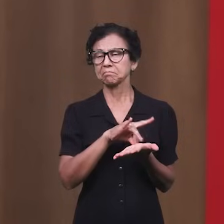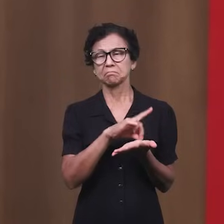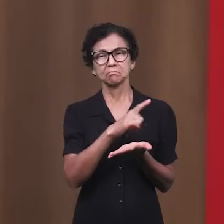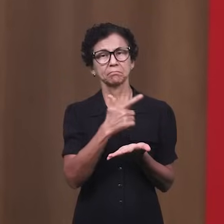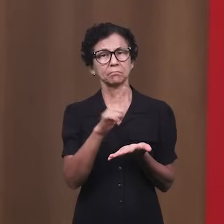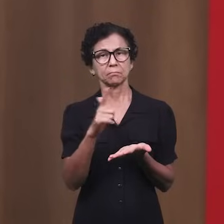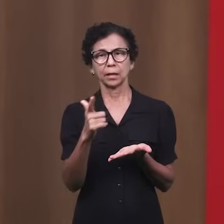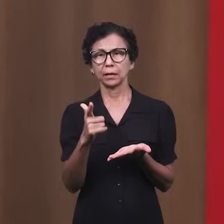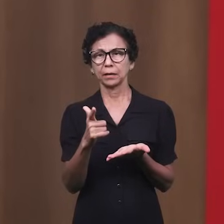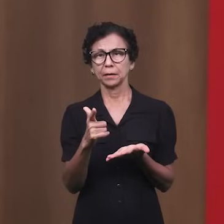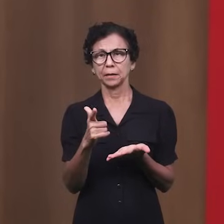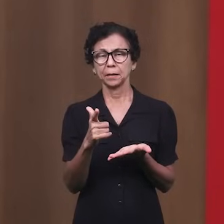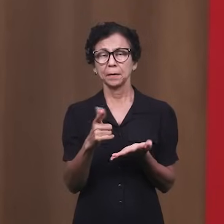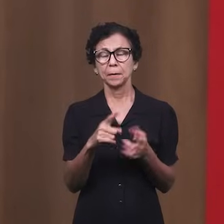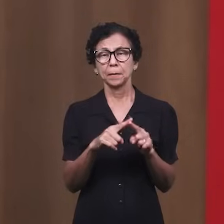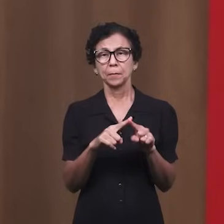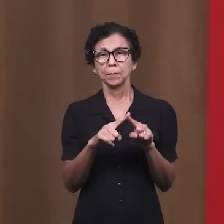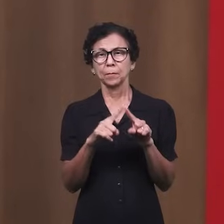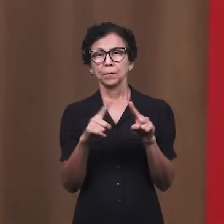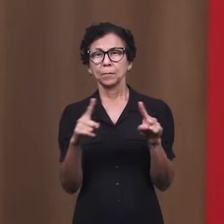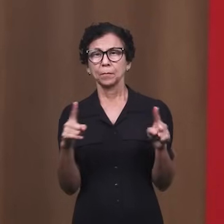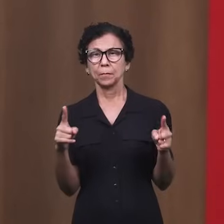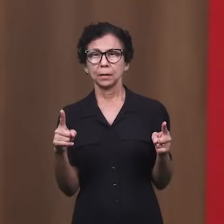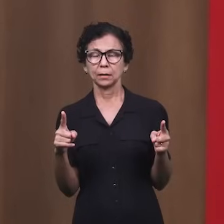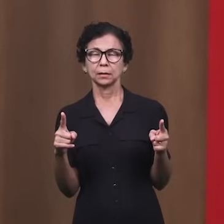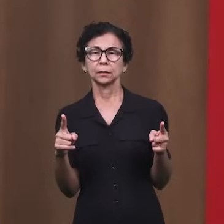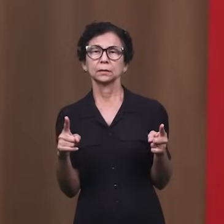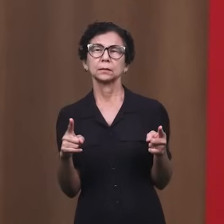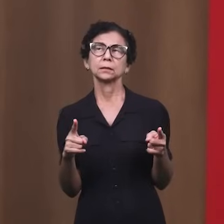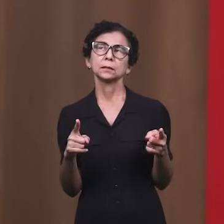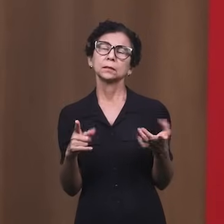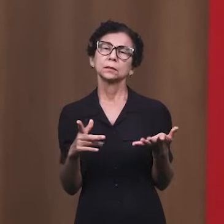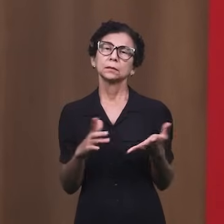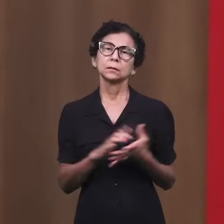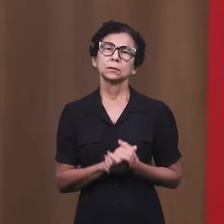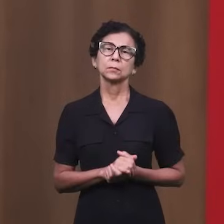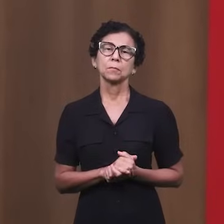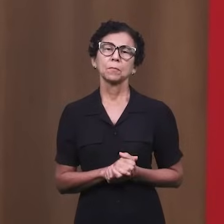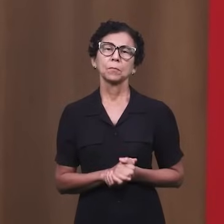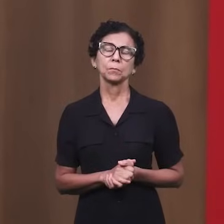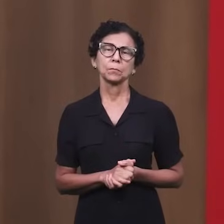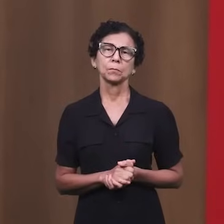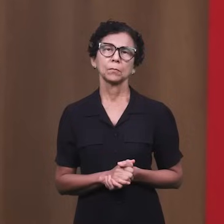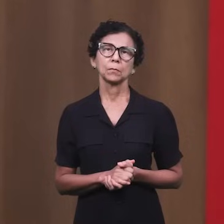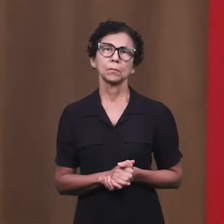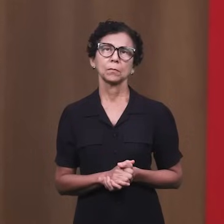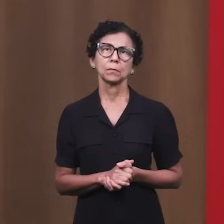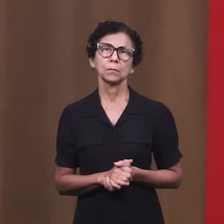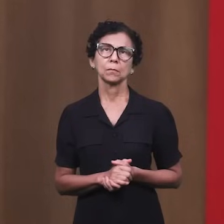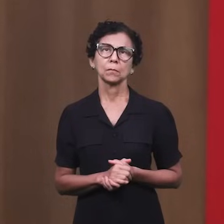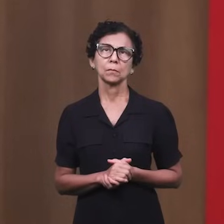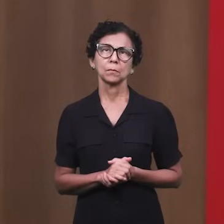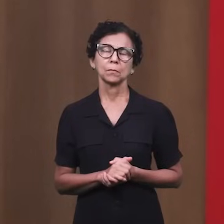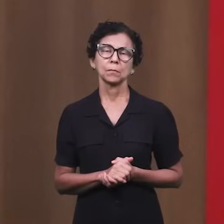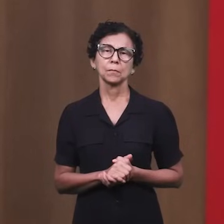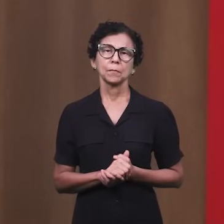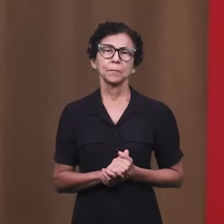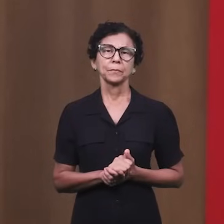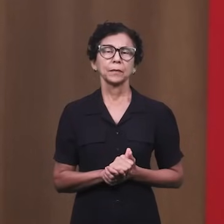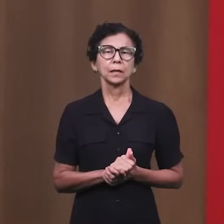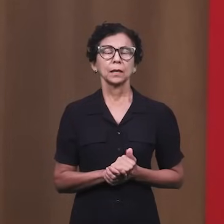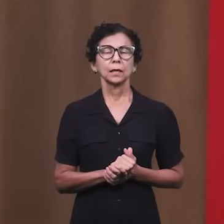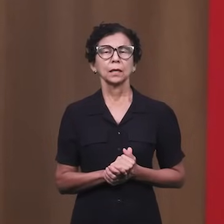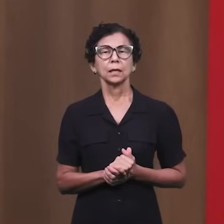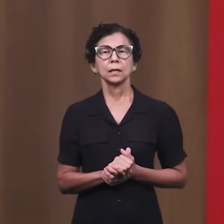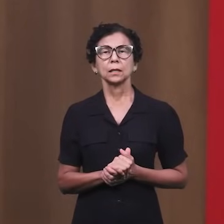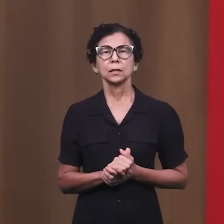mas eh ele foi transmitido eh muitas vezes de pela